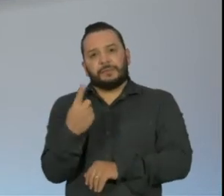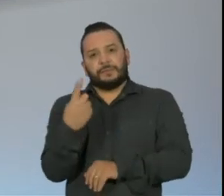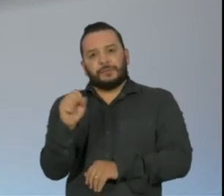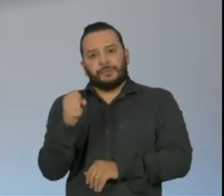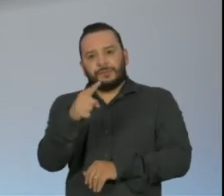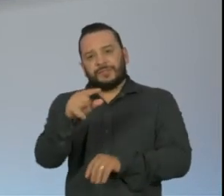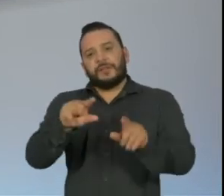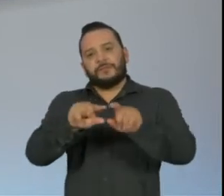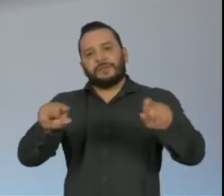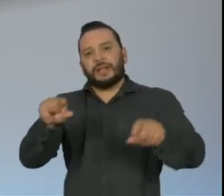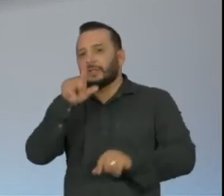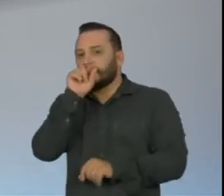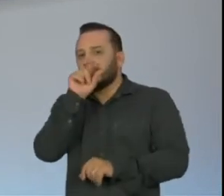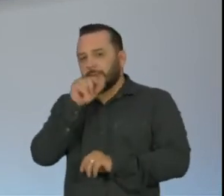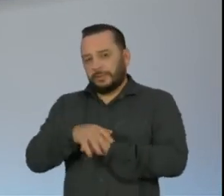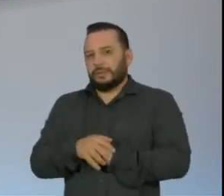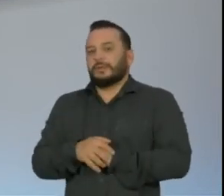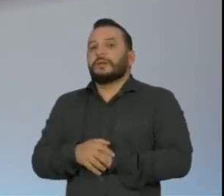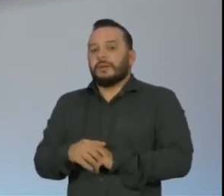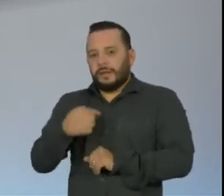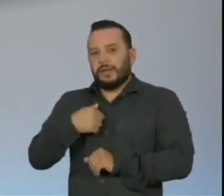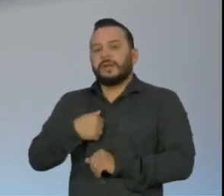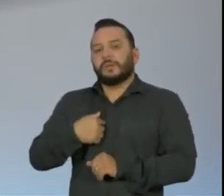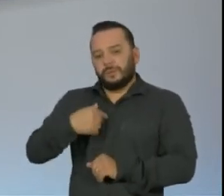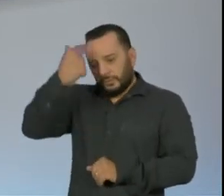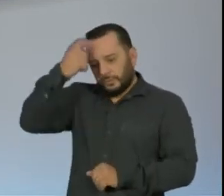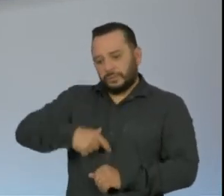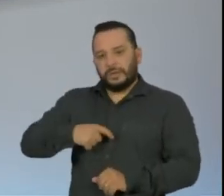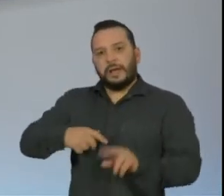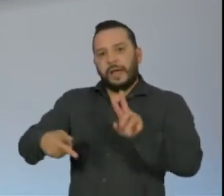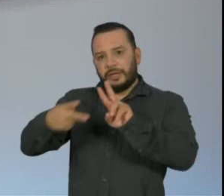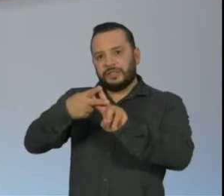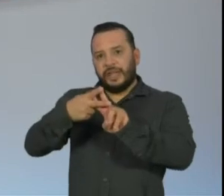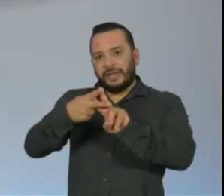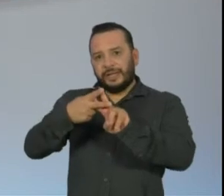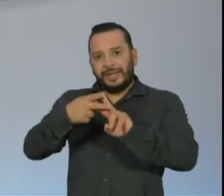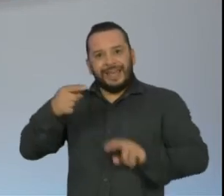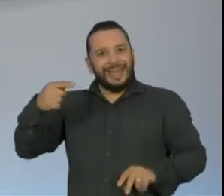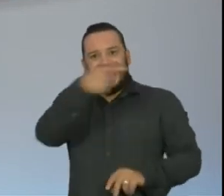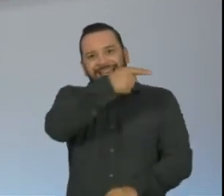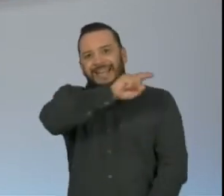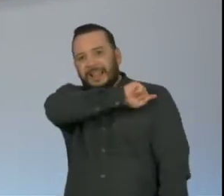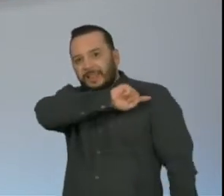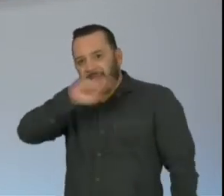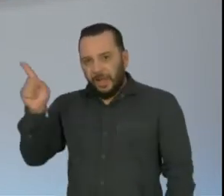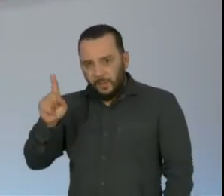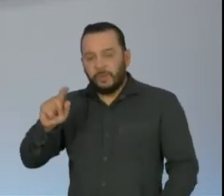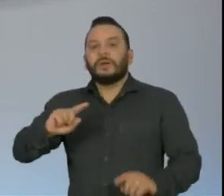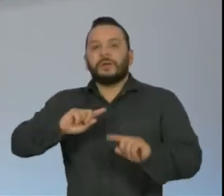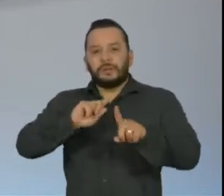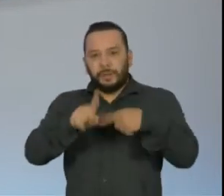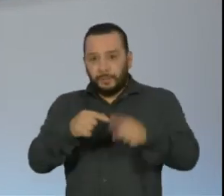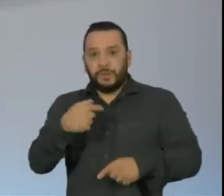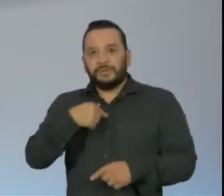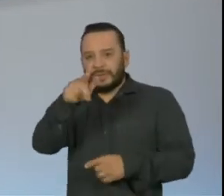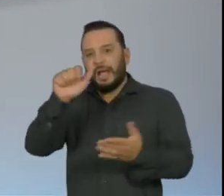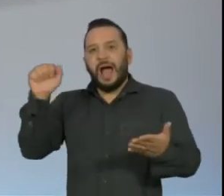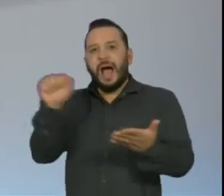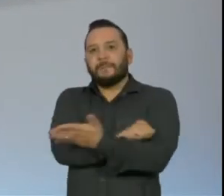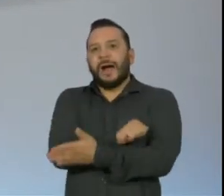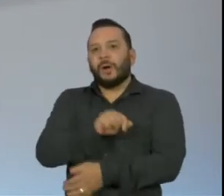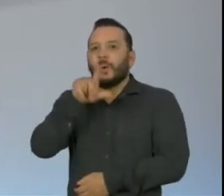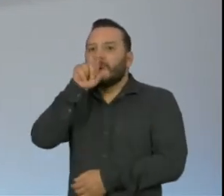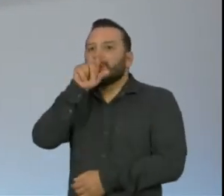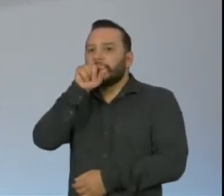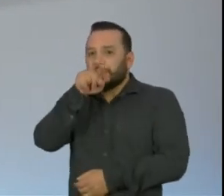seguinte frase: sempre fui, sou e sempre serei, #ele não. Segundo a revista Piauí, você apagou esse tweet